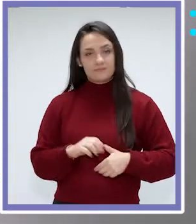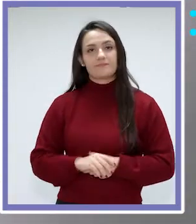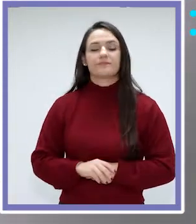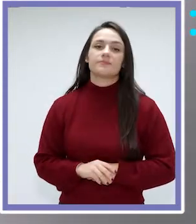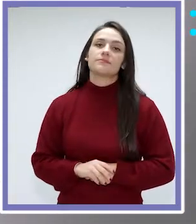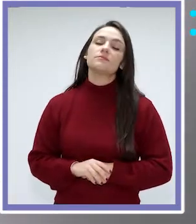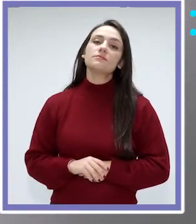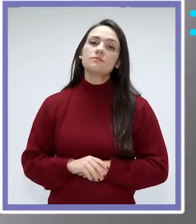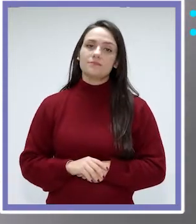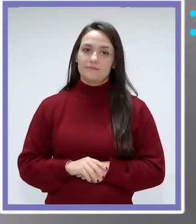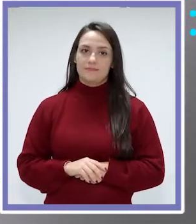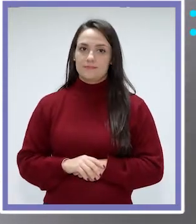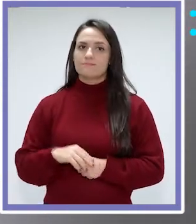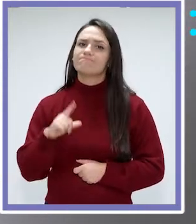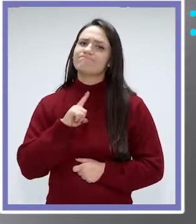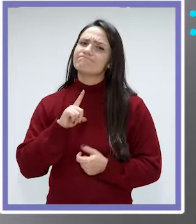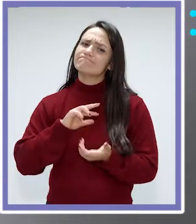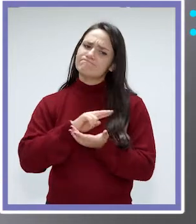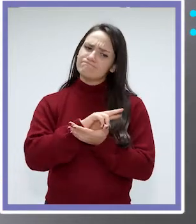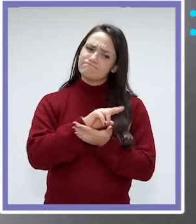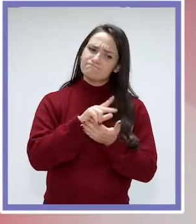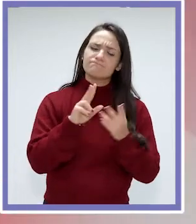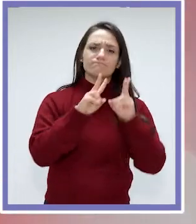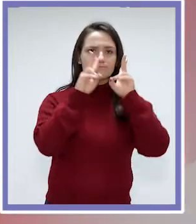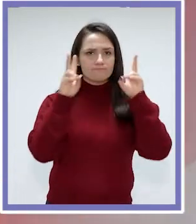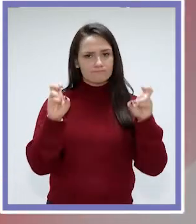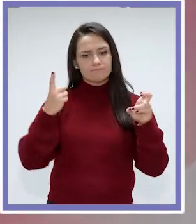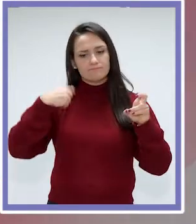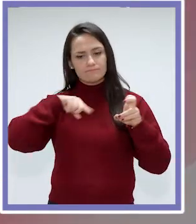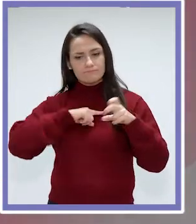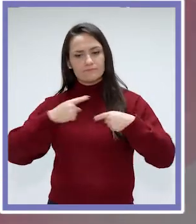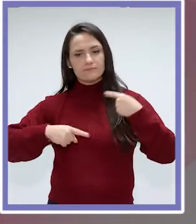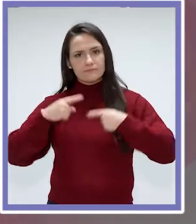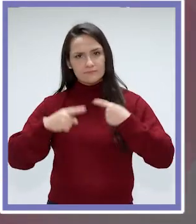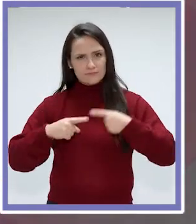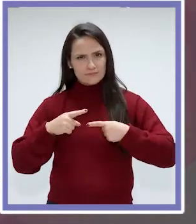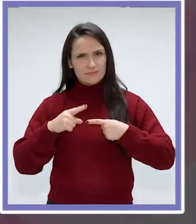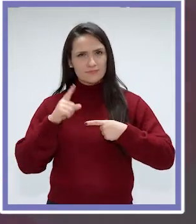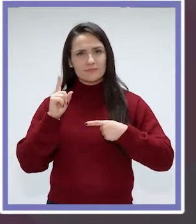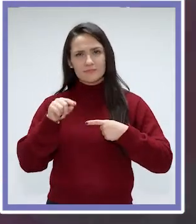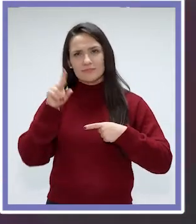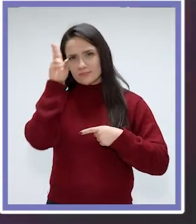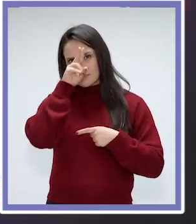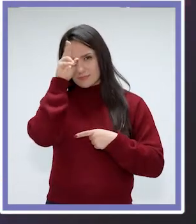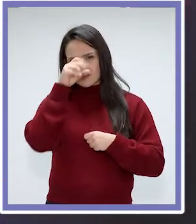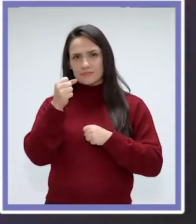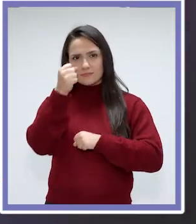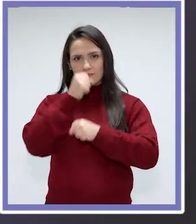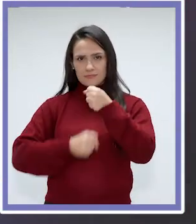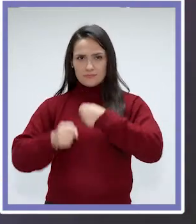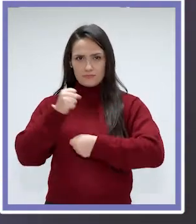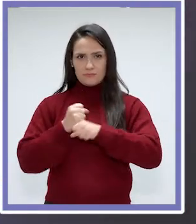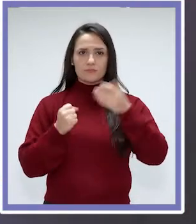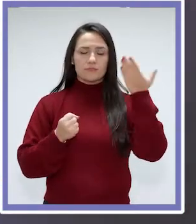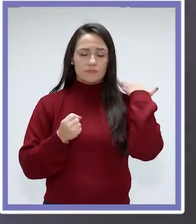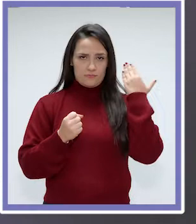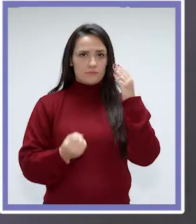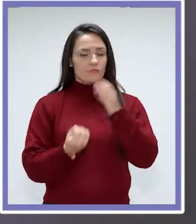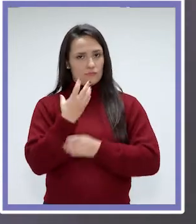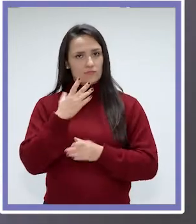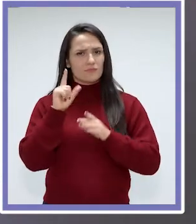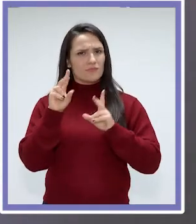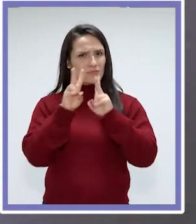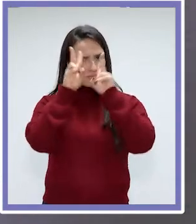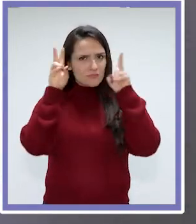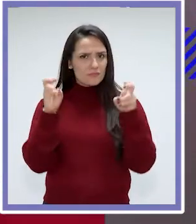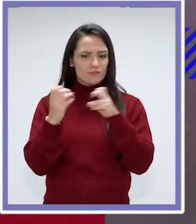Grosso do Sul. Bom, vários temas a gente tem debatido aqui desde que o Perspectiva foi criado no ano passado, e